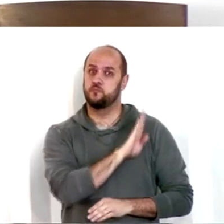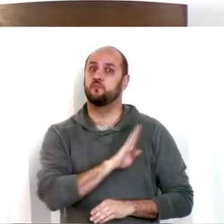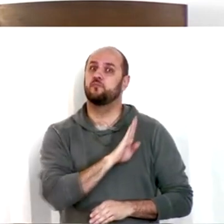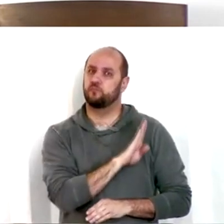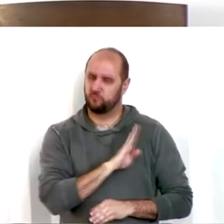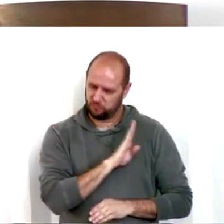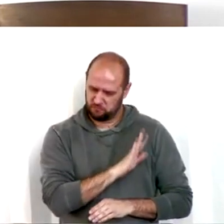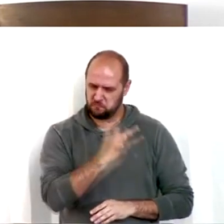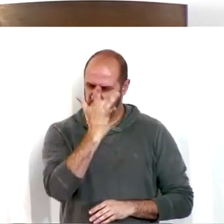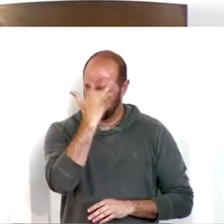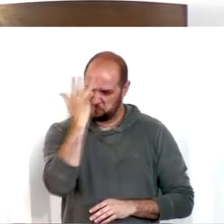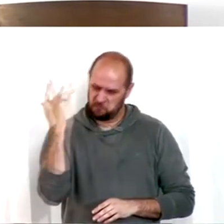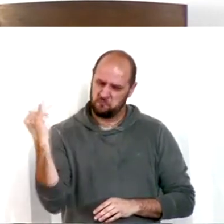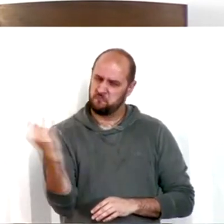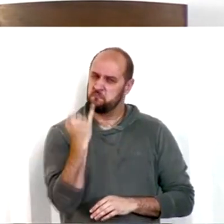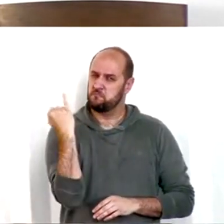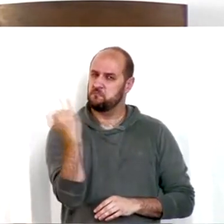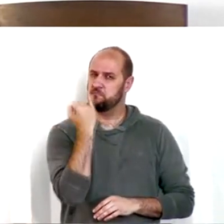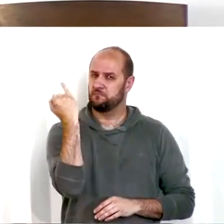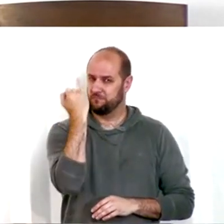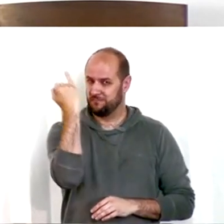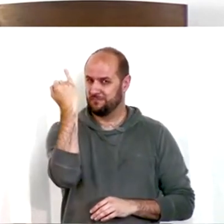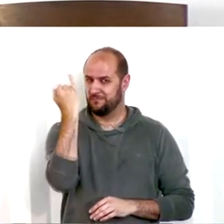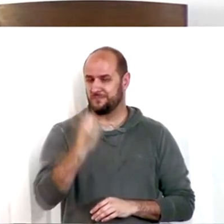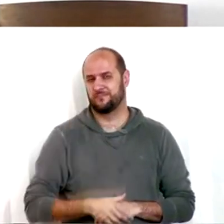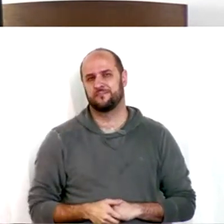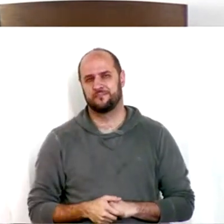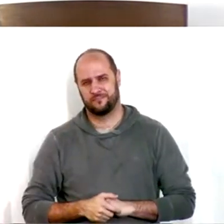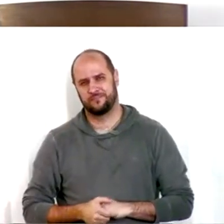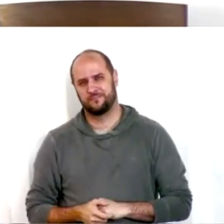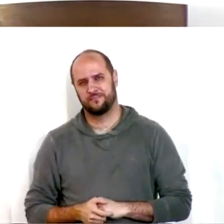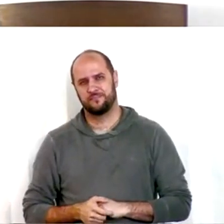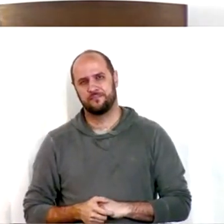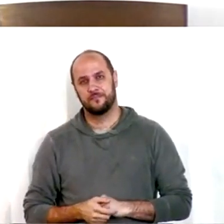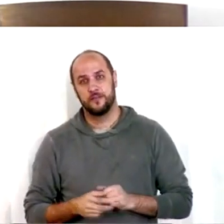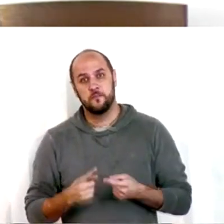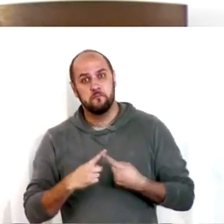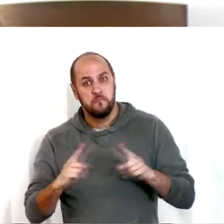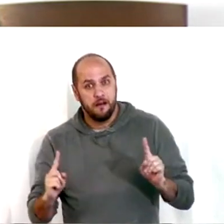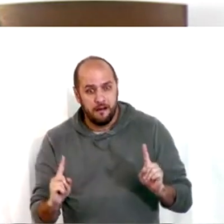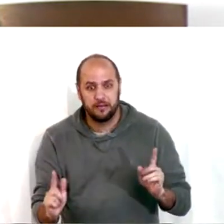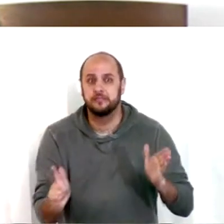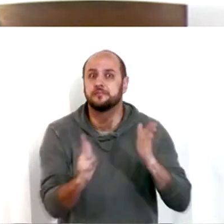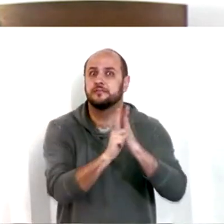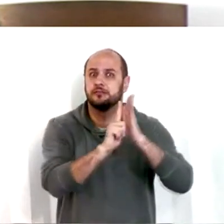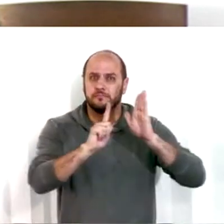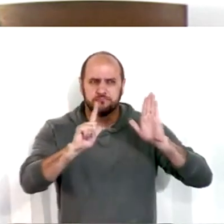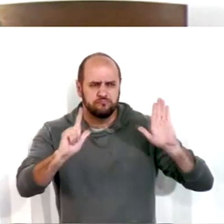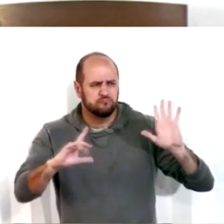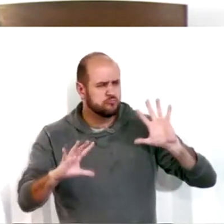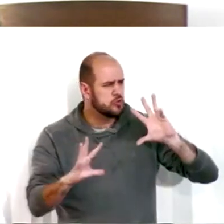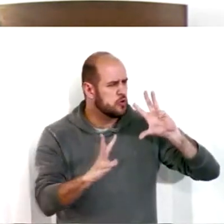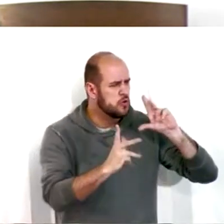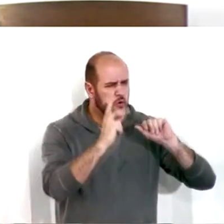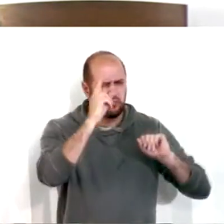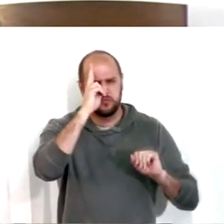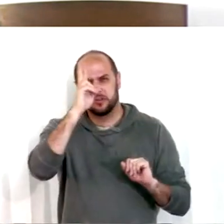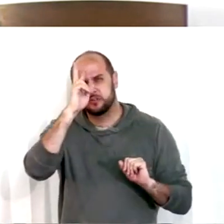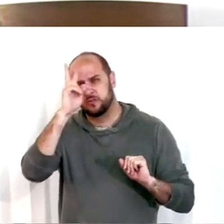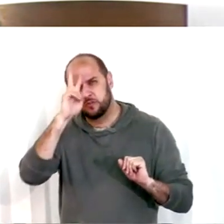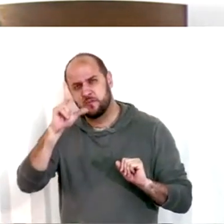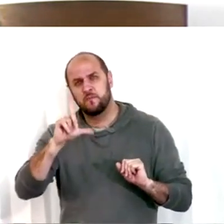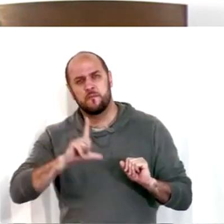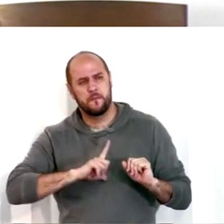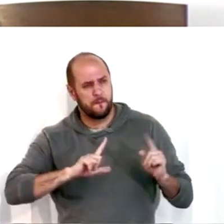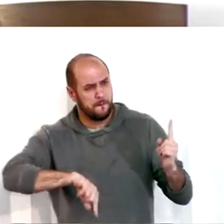papel fundamental a esse respeito. Mas além e acima de toda a história, se assenta o